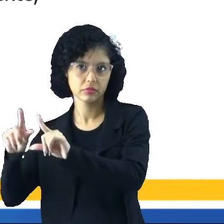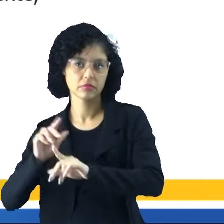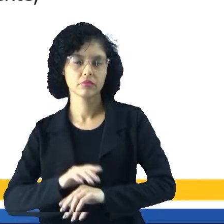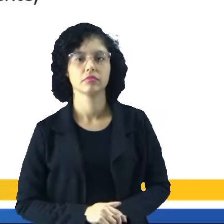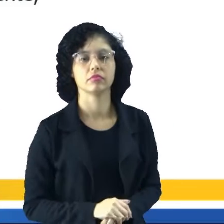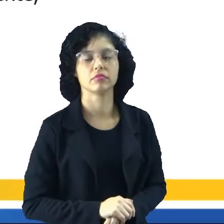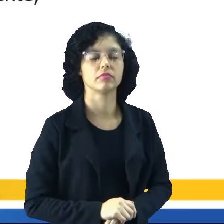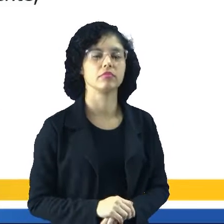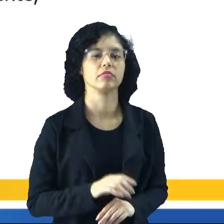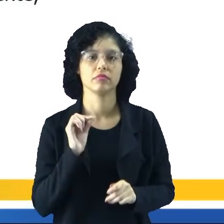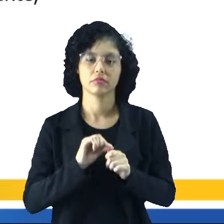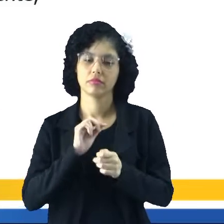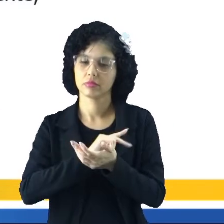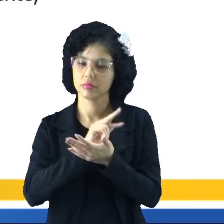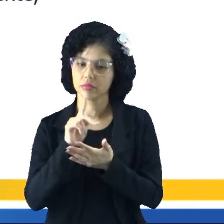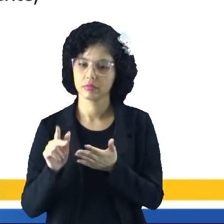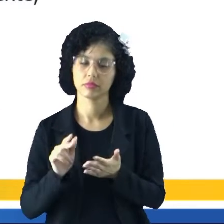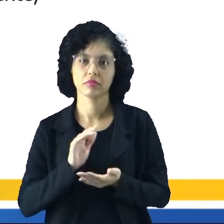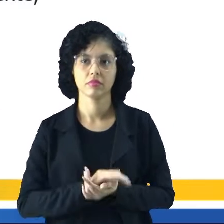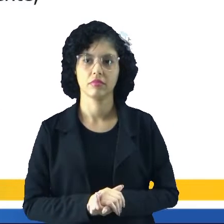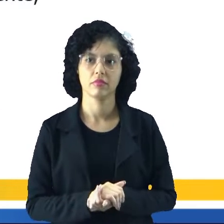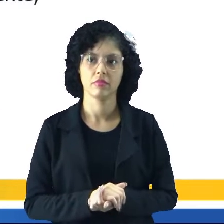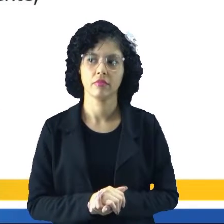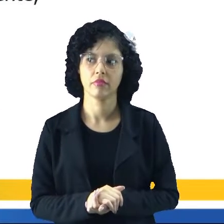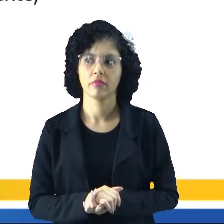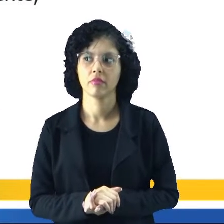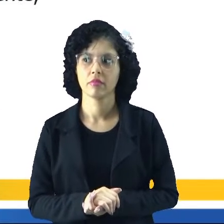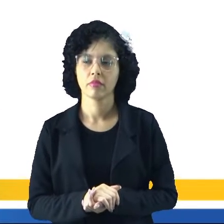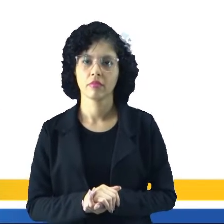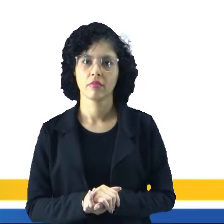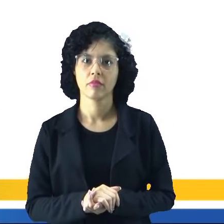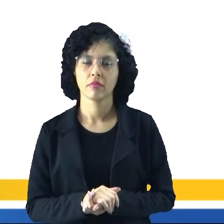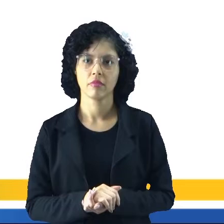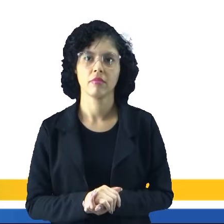tá? E é formado por vários quadrinhos.